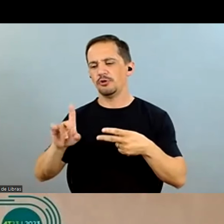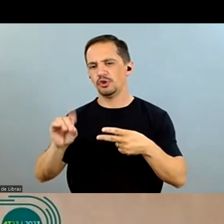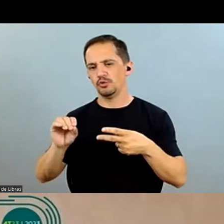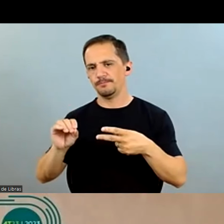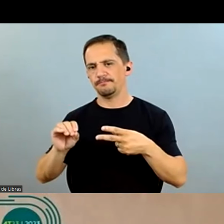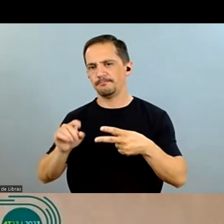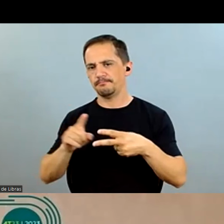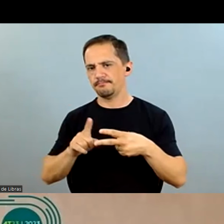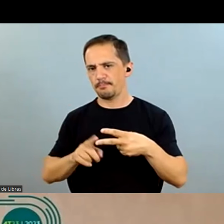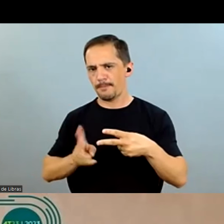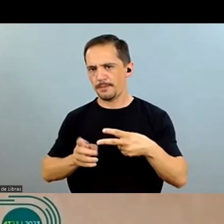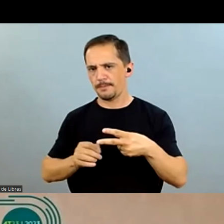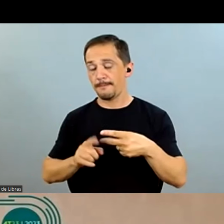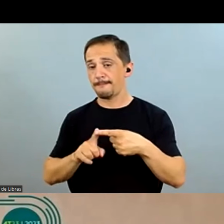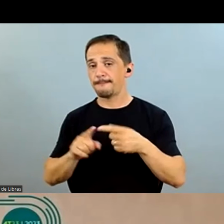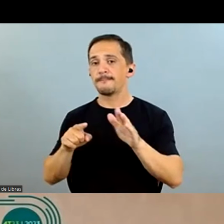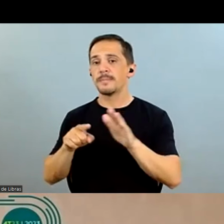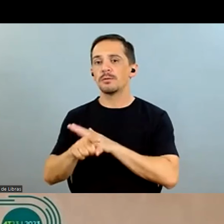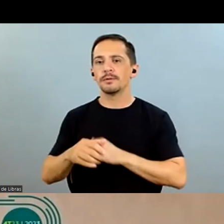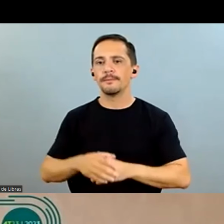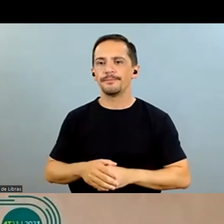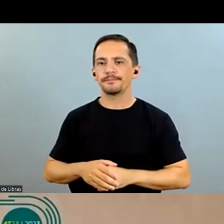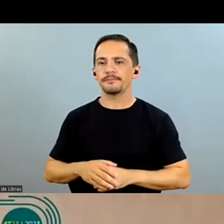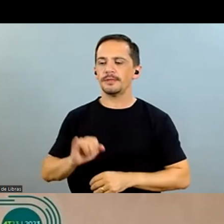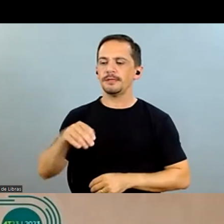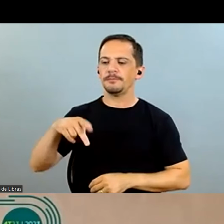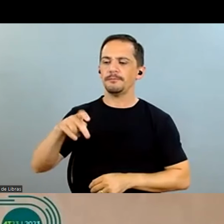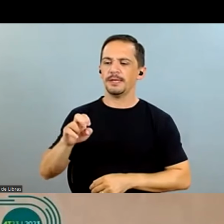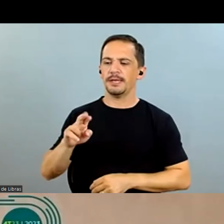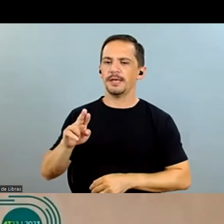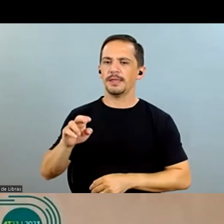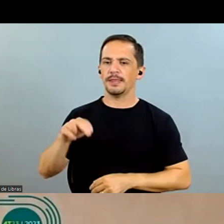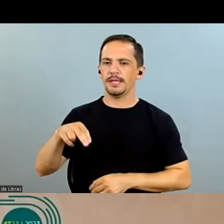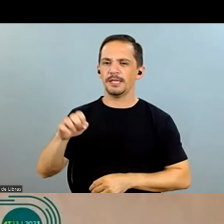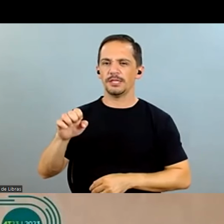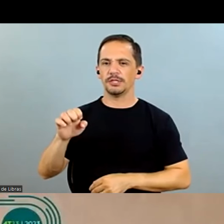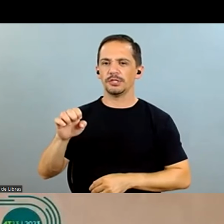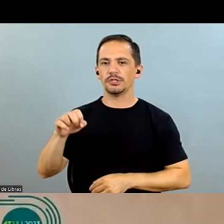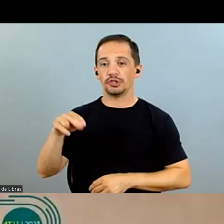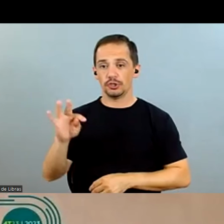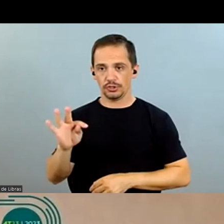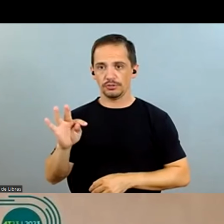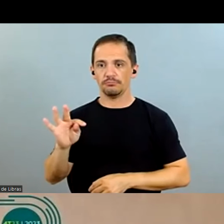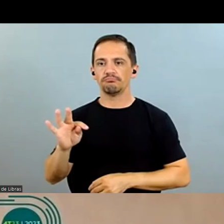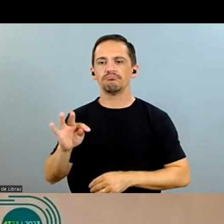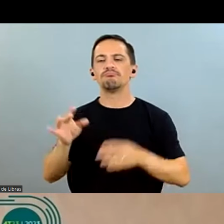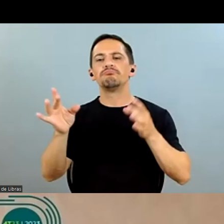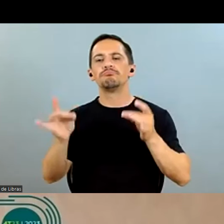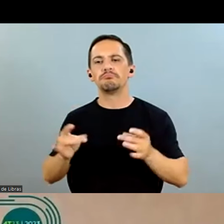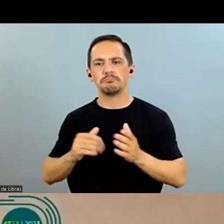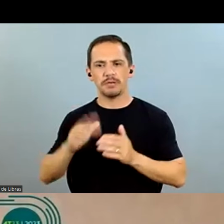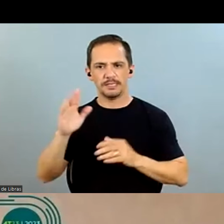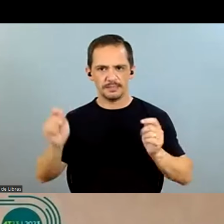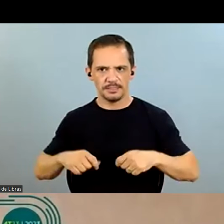é o Shin pergunta sobre os impes não recorrentes podem dar mais detalhes do que aconteceu e o clud também Boa tarde a todos poderiam fazer uma breve